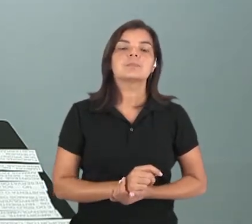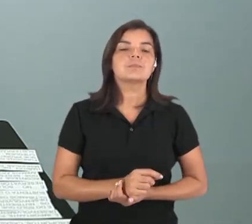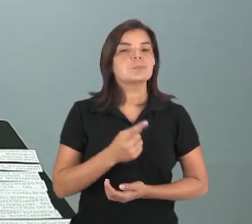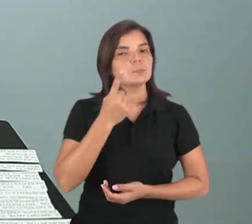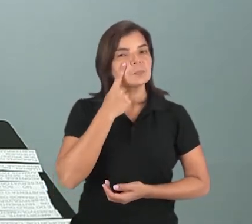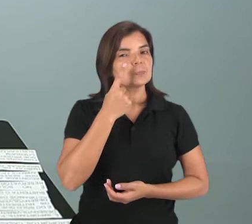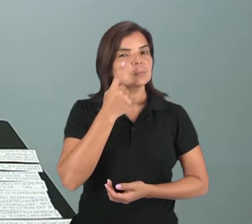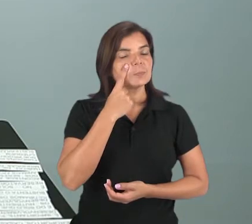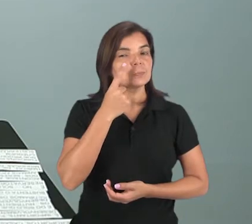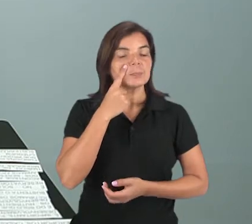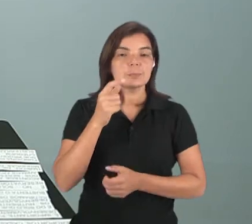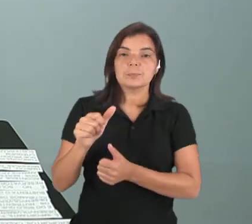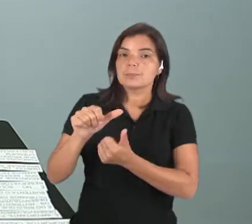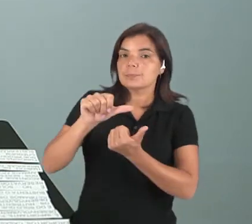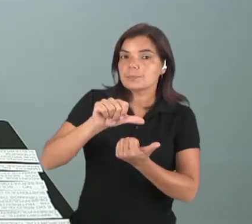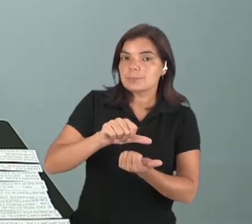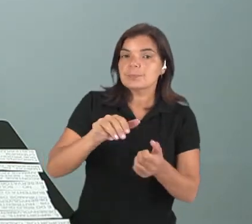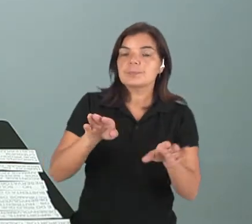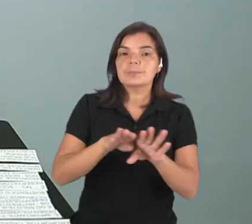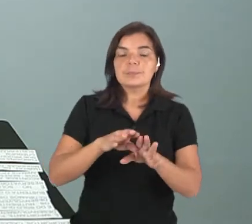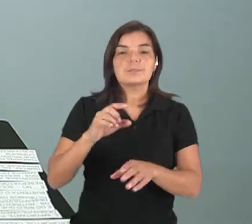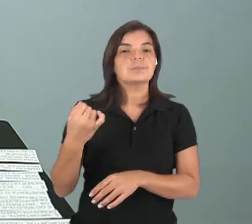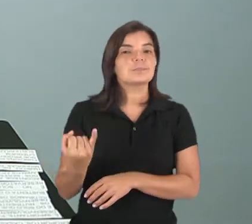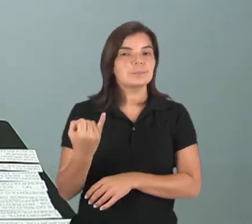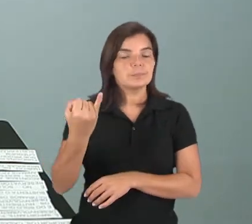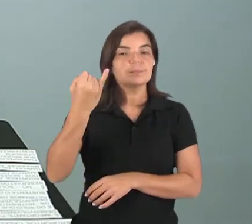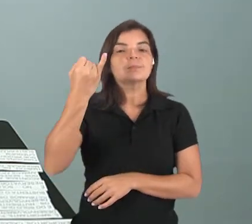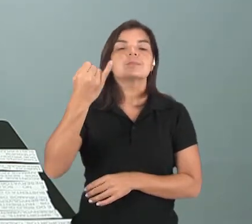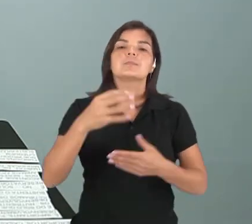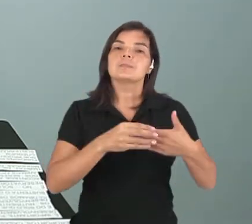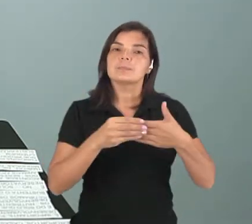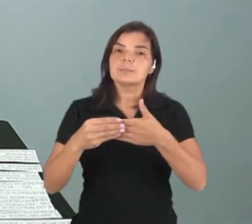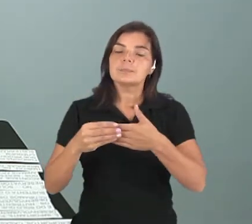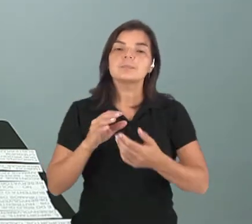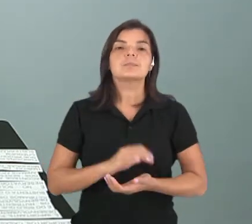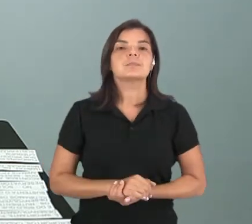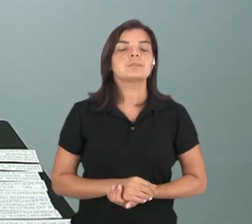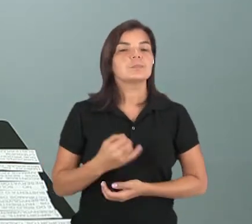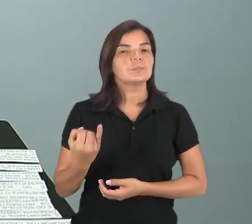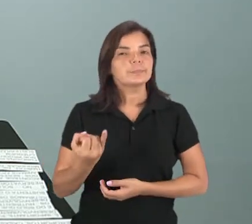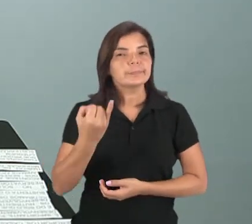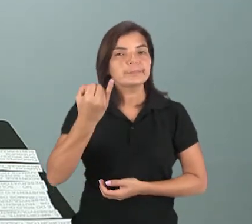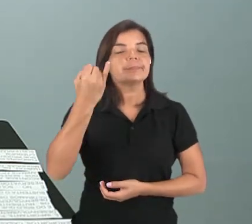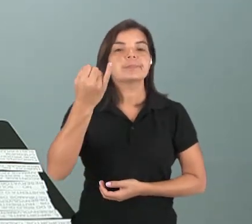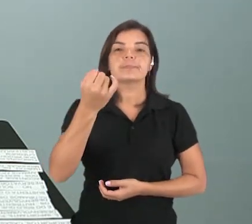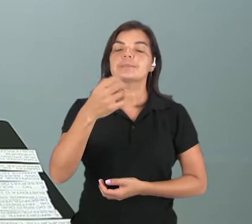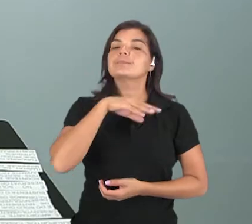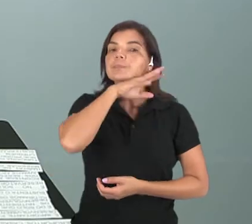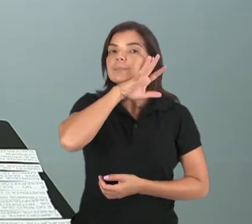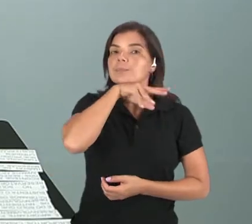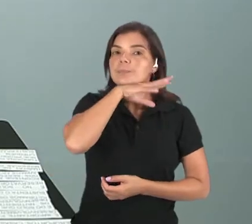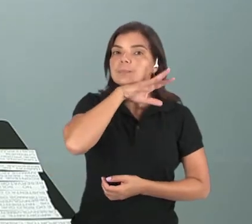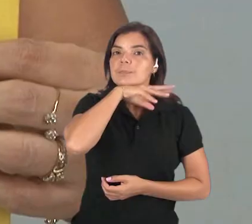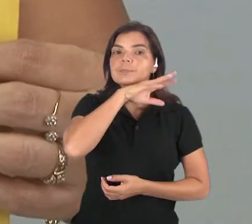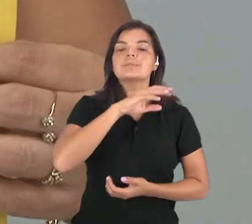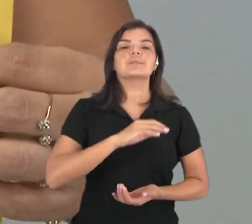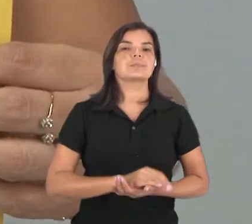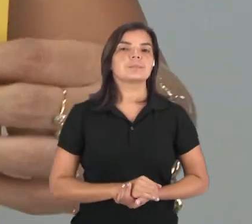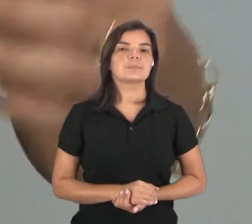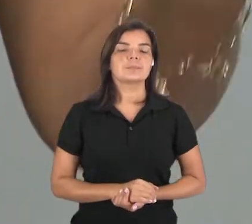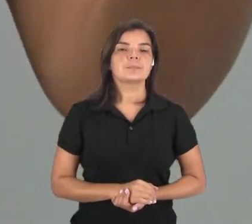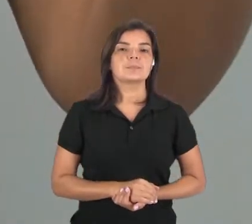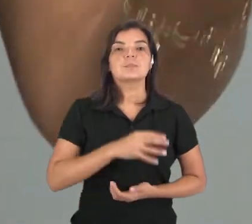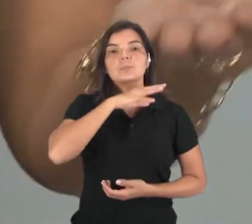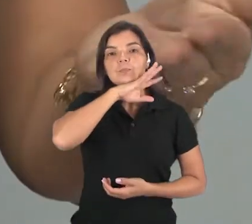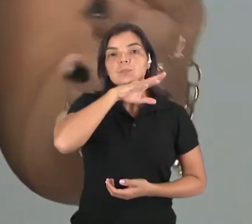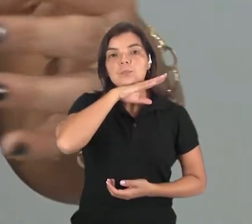vimos aqui, tem a irrigação, ela é fundamental para levar, fundamental para os animais, certo? Para